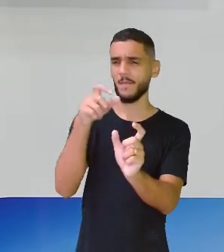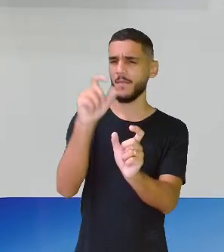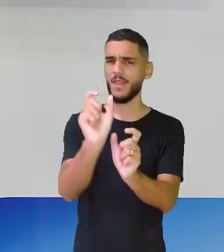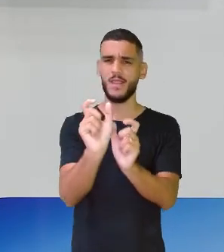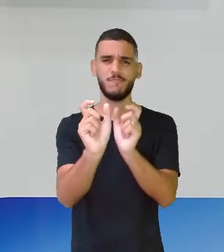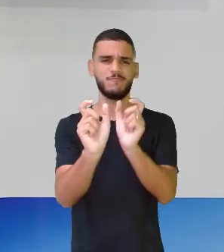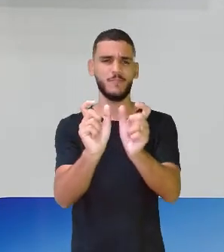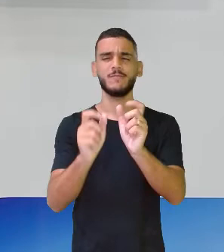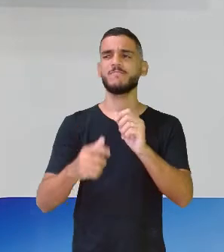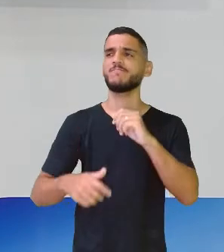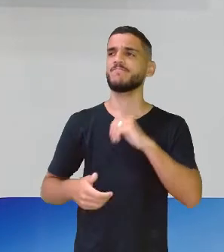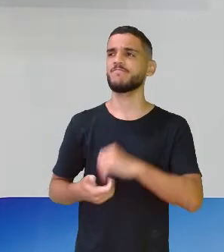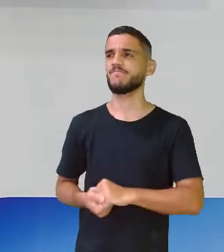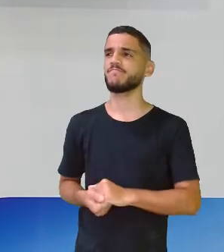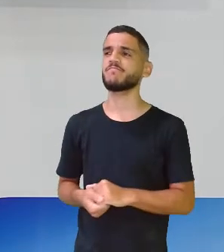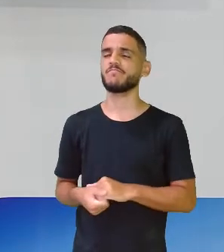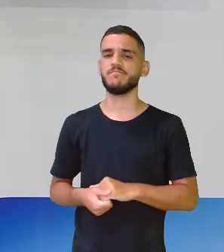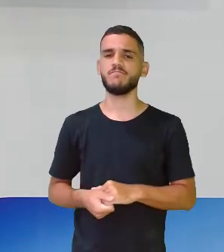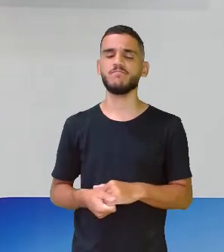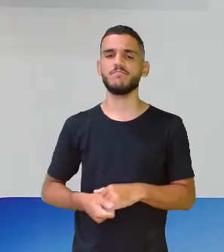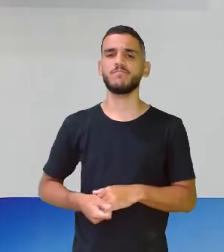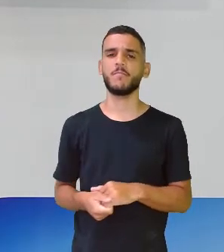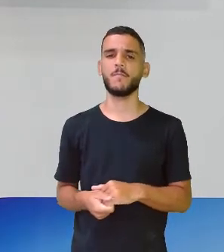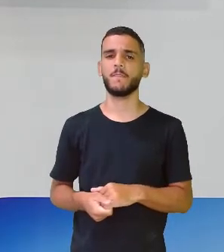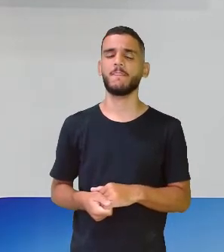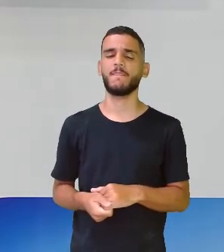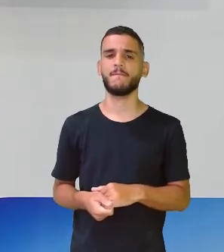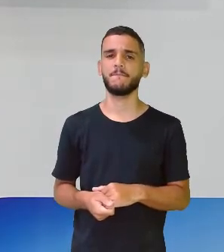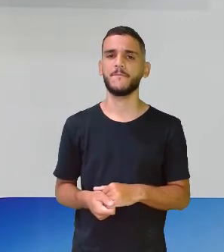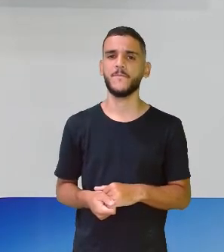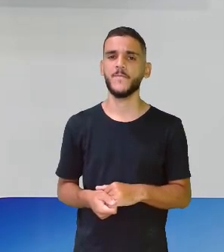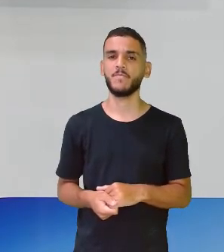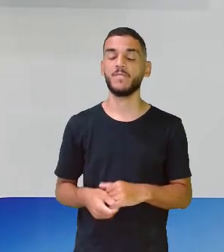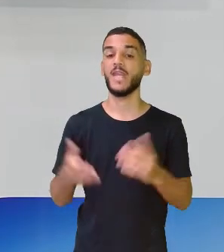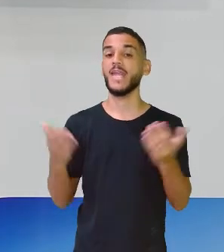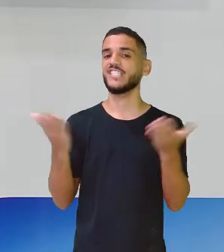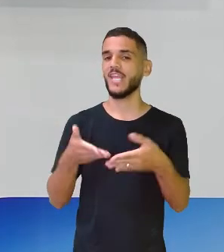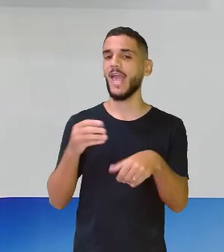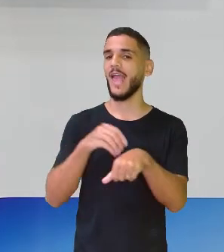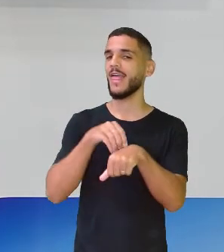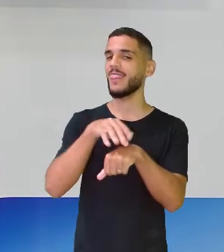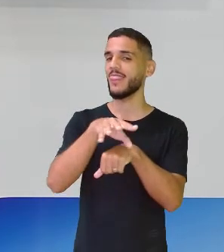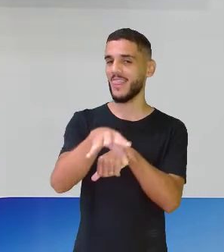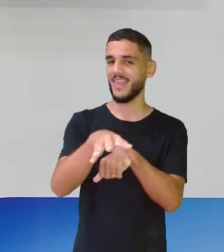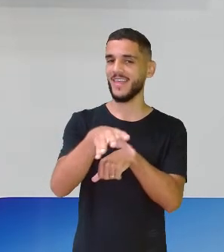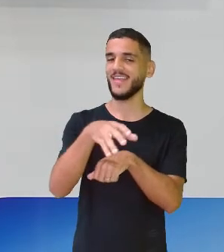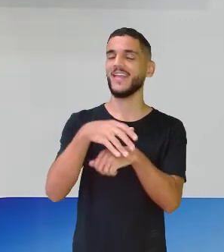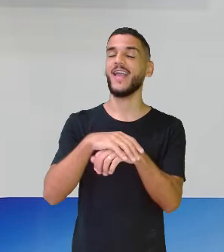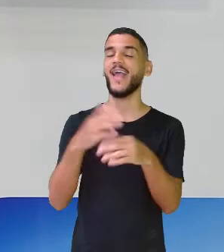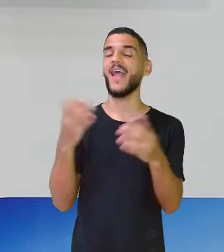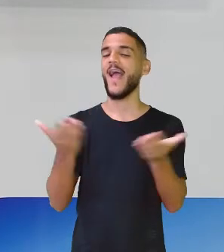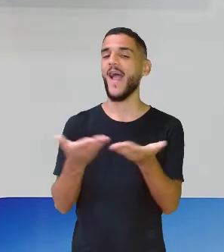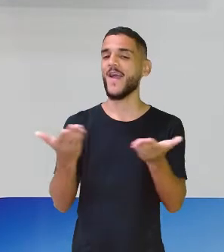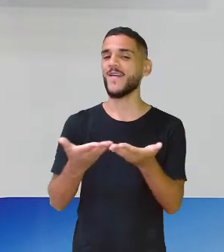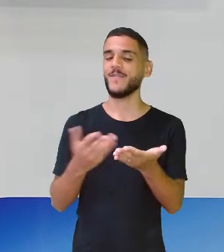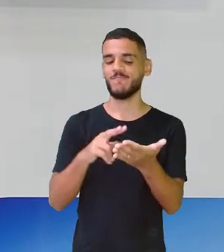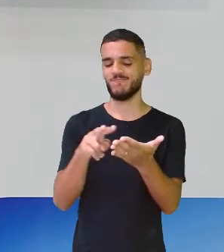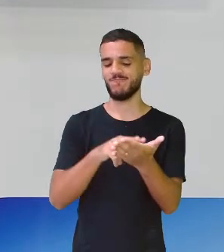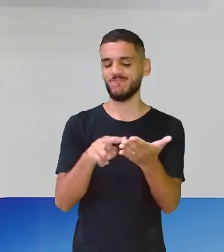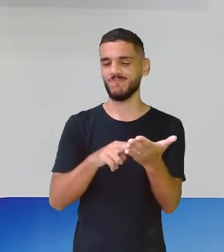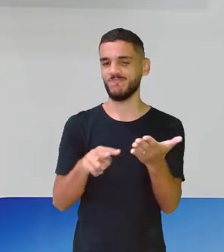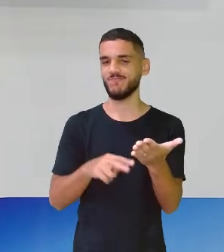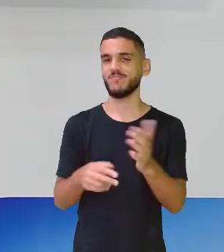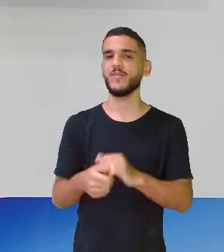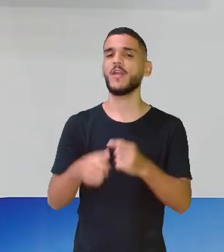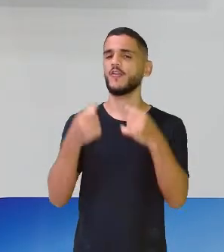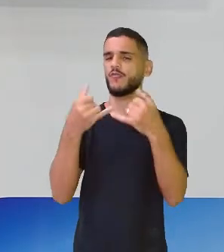de pedaços, tá? Pronto, já dei uma dica boa da nossa hora da leitura, né? Eu